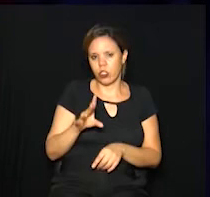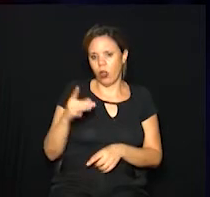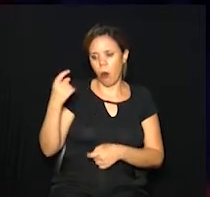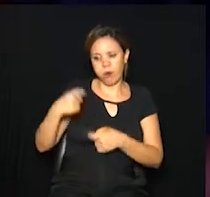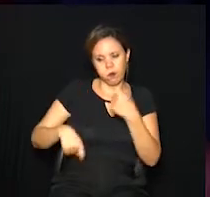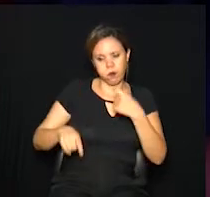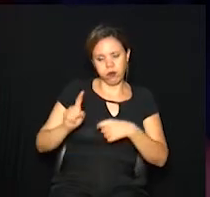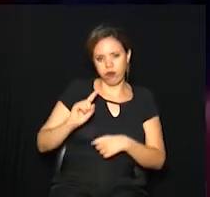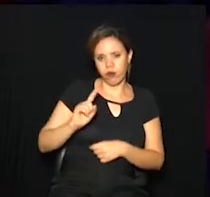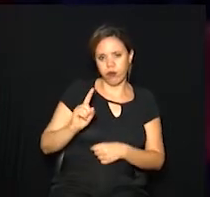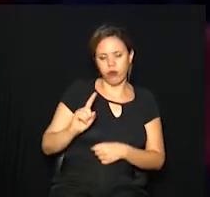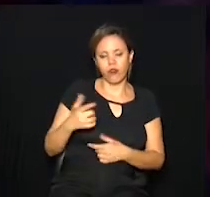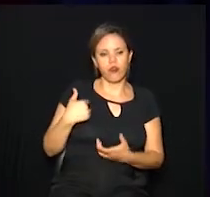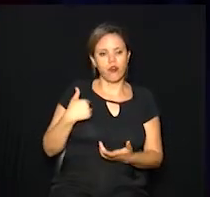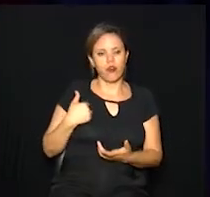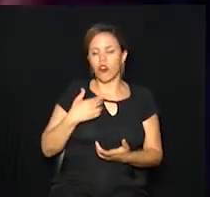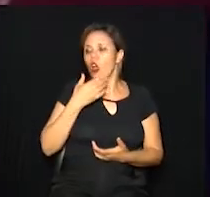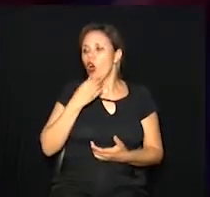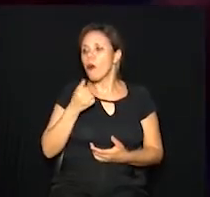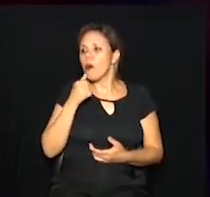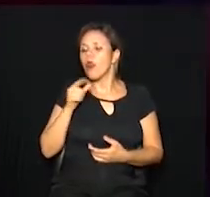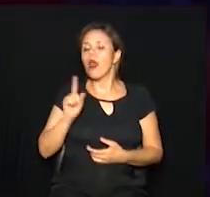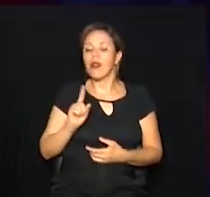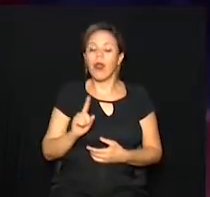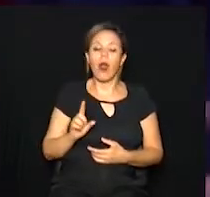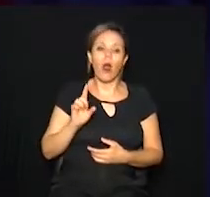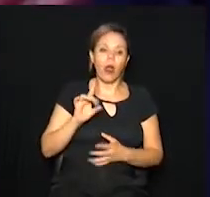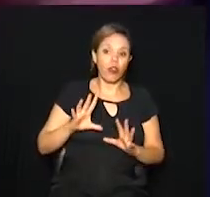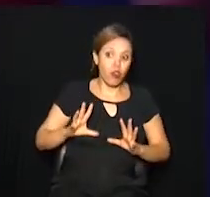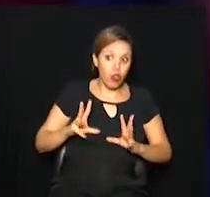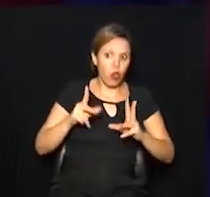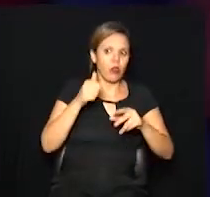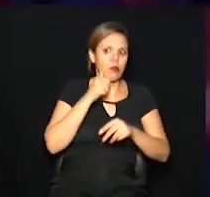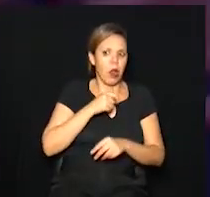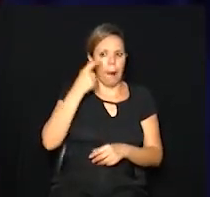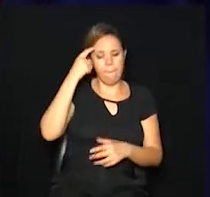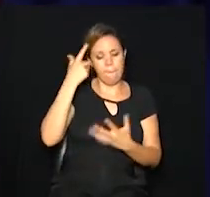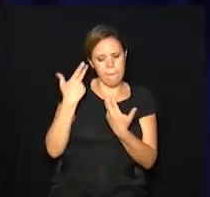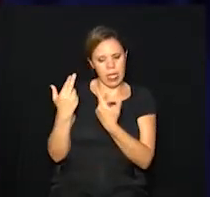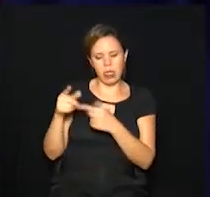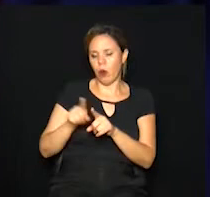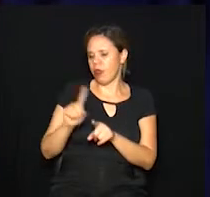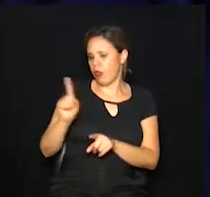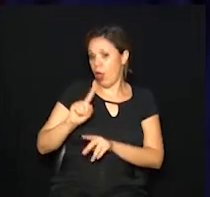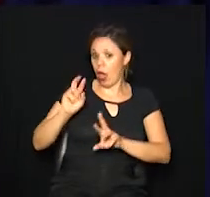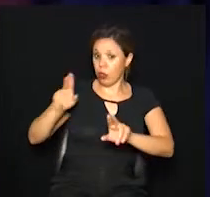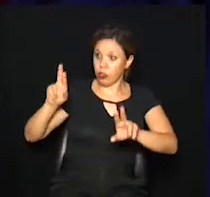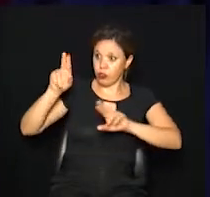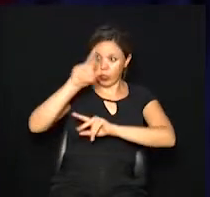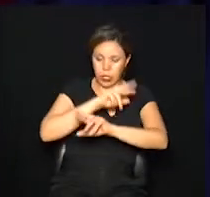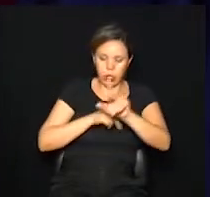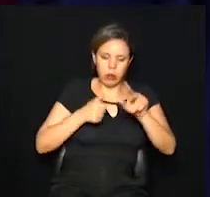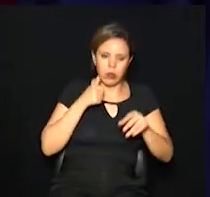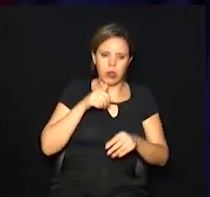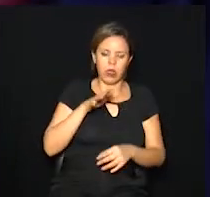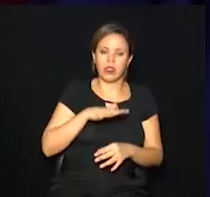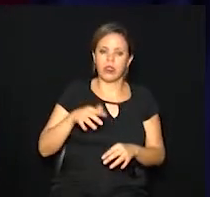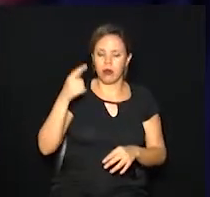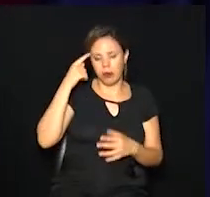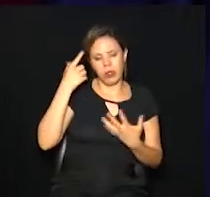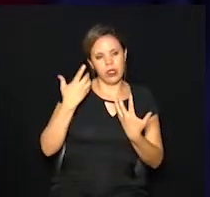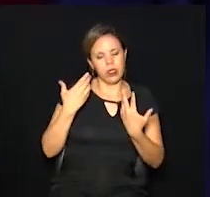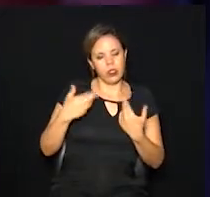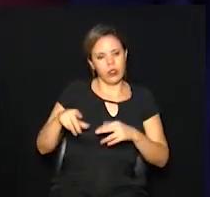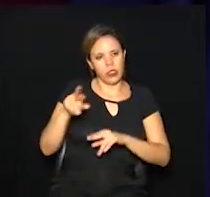sexo, né? Dizer, ah, não, as mulheres todas pensam assim. Não, muitas mulheres,